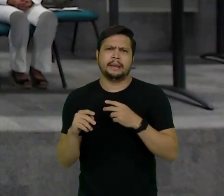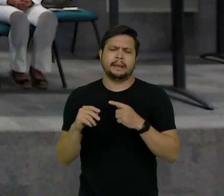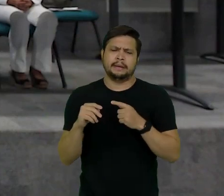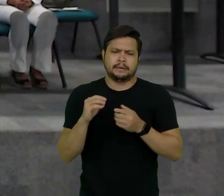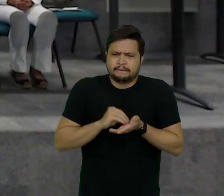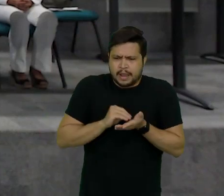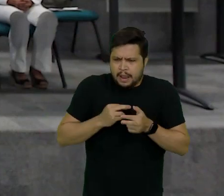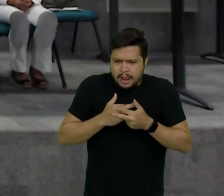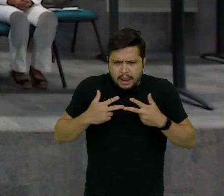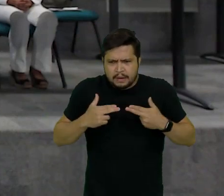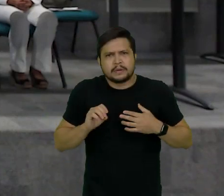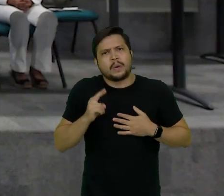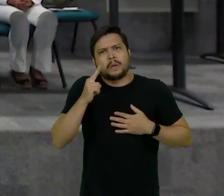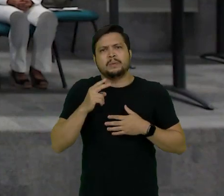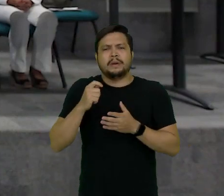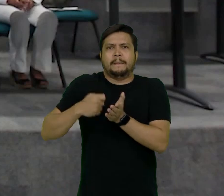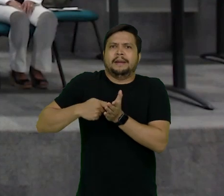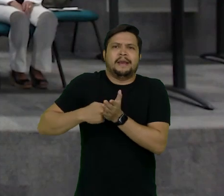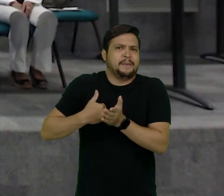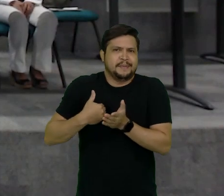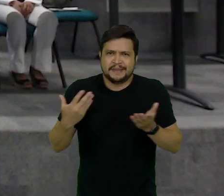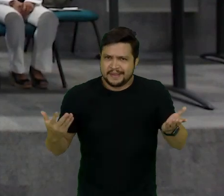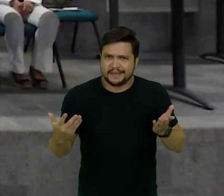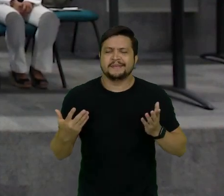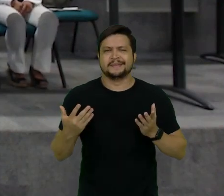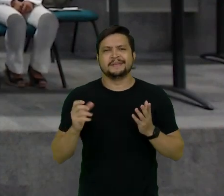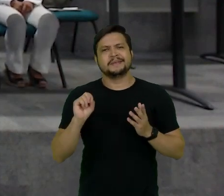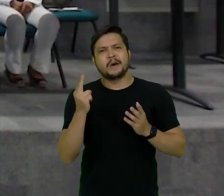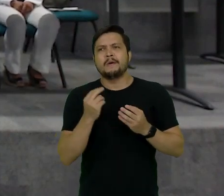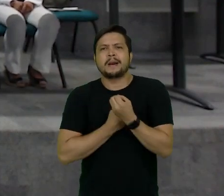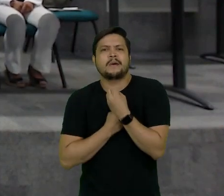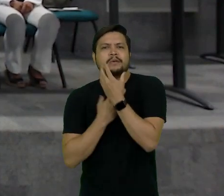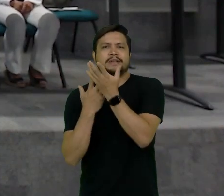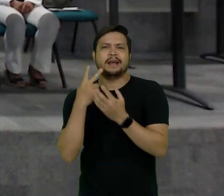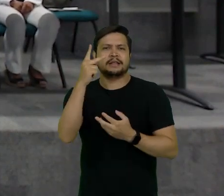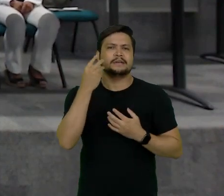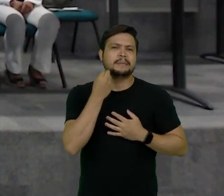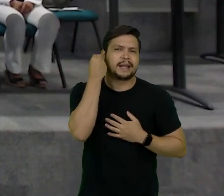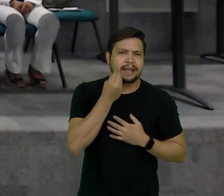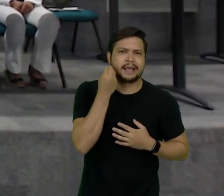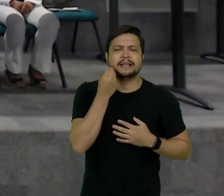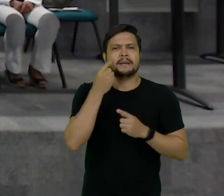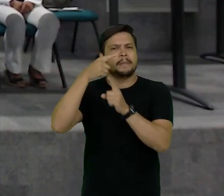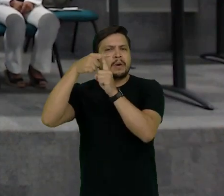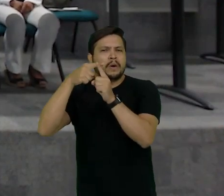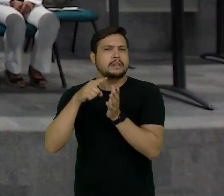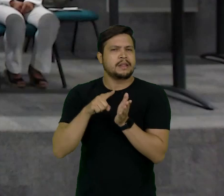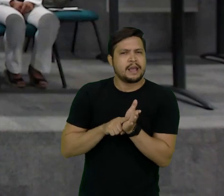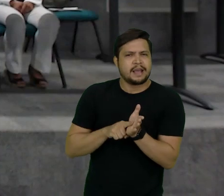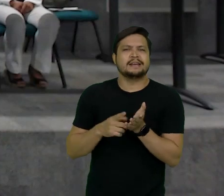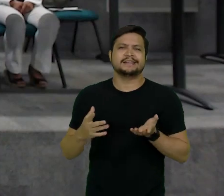reclamar que eu não fiz alguma coisa que vocês queriam, ou para brigar comigo, ou para dividir as suas alegrias, ou as suas angústias